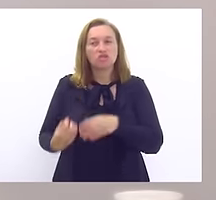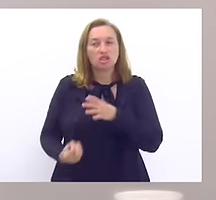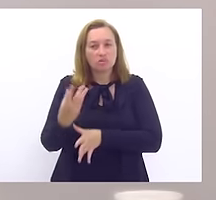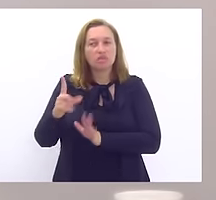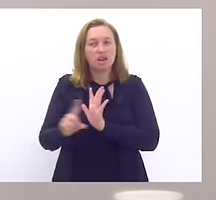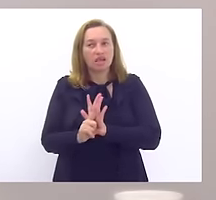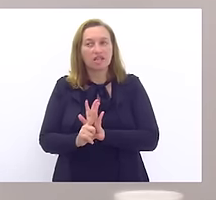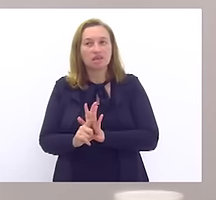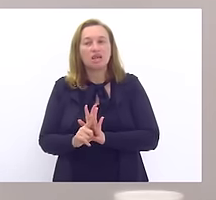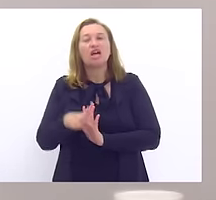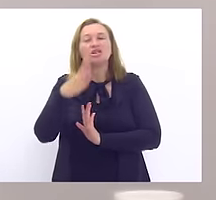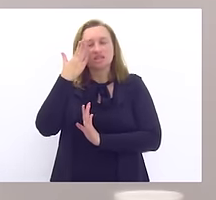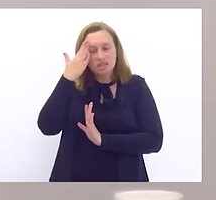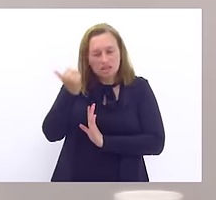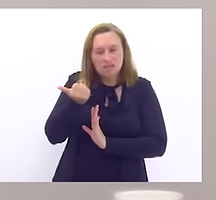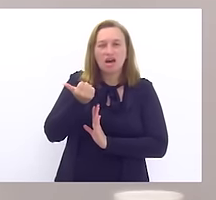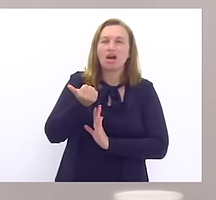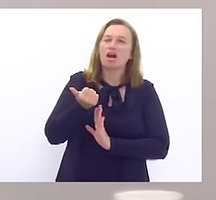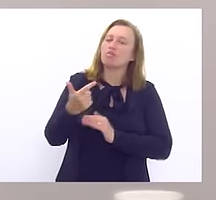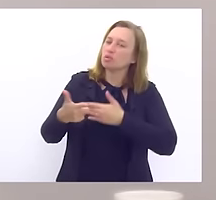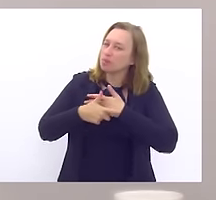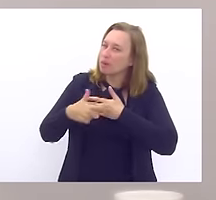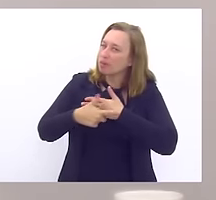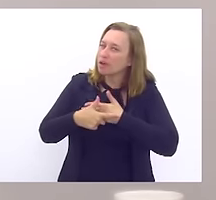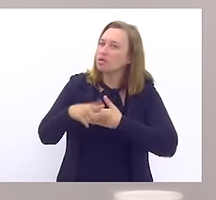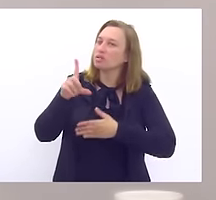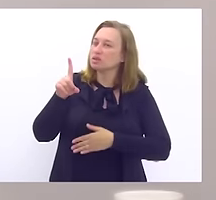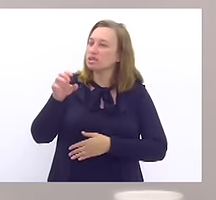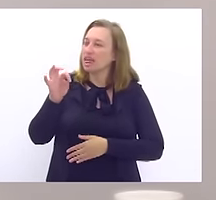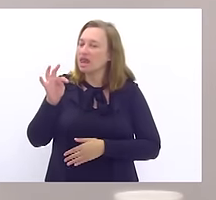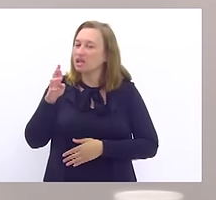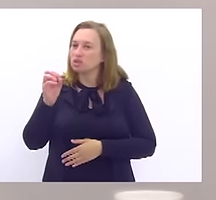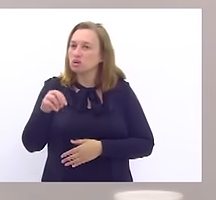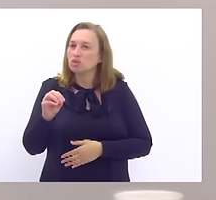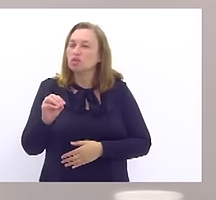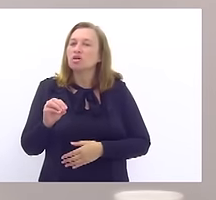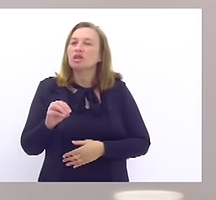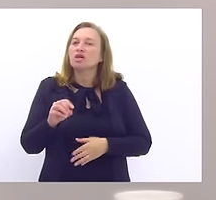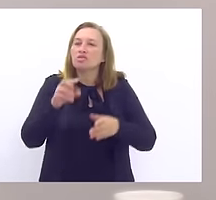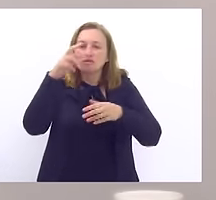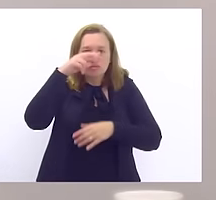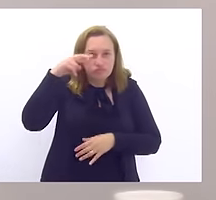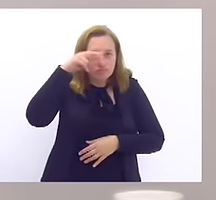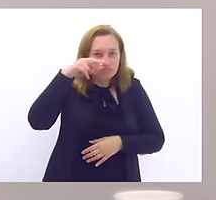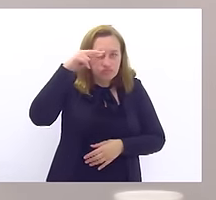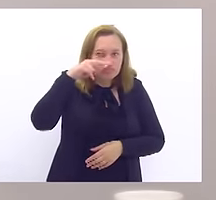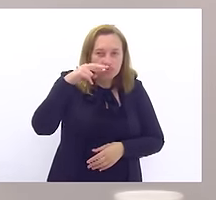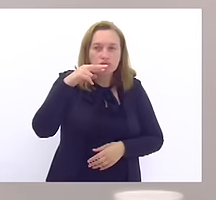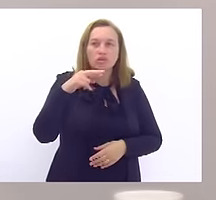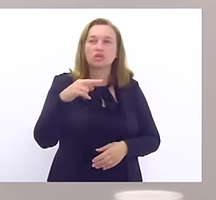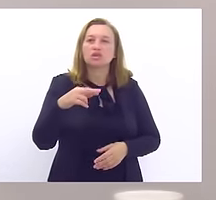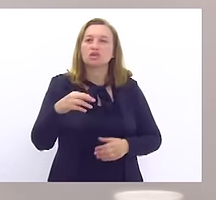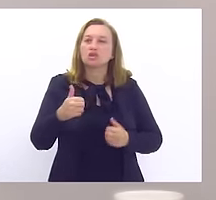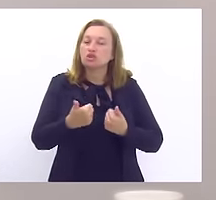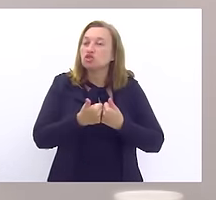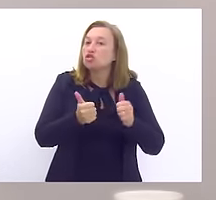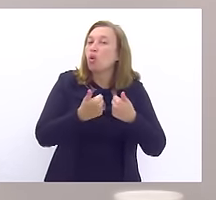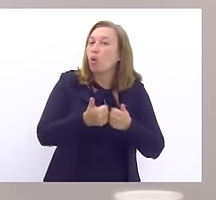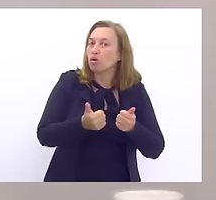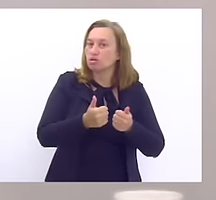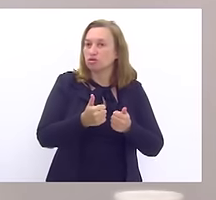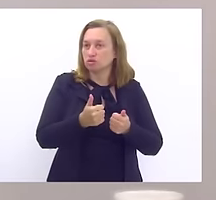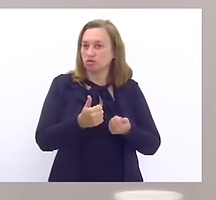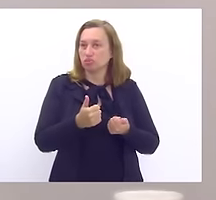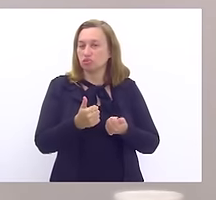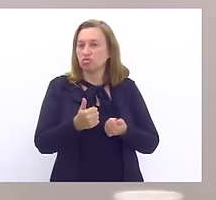a gente sabe que o papel do neto é fiscalização do transporte de passageiros o que nós